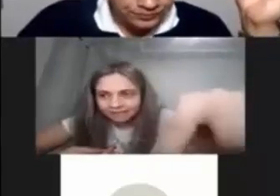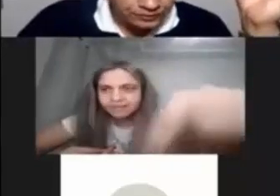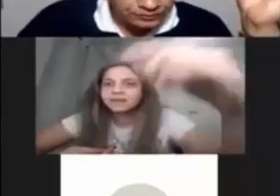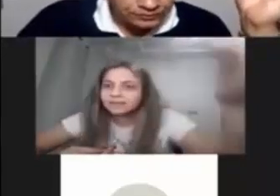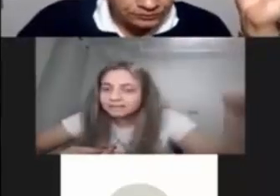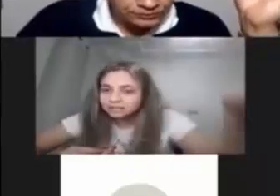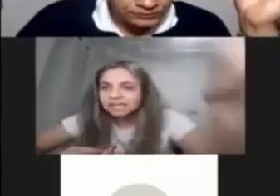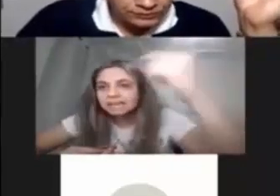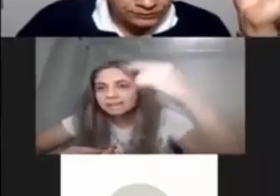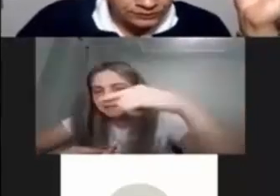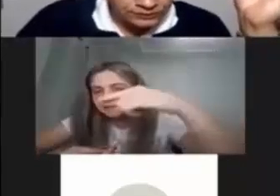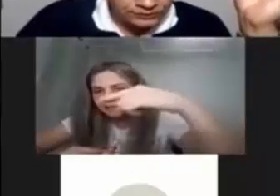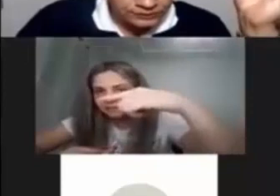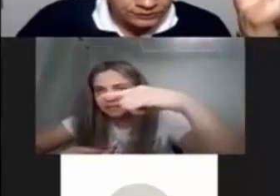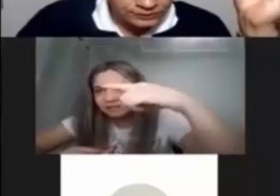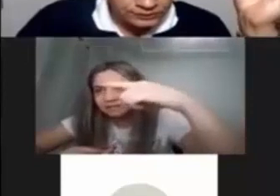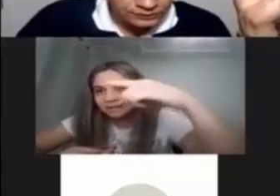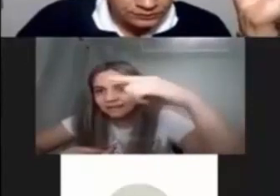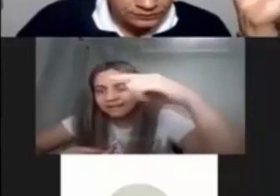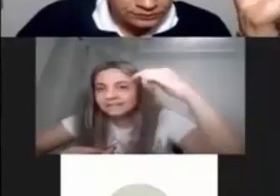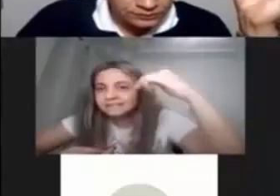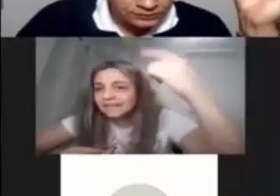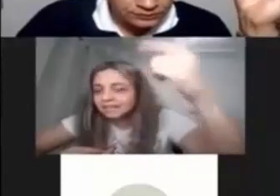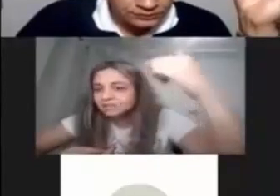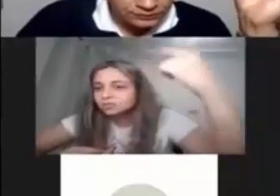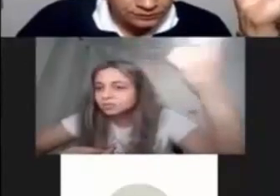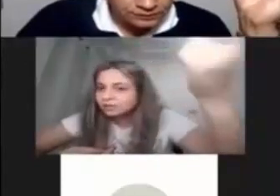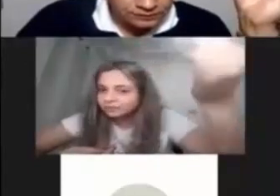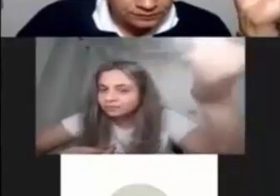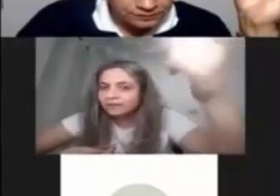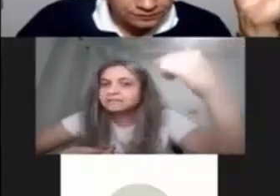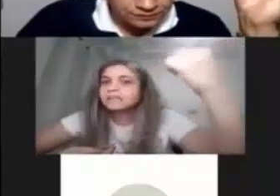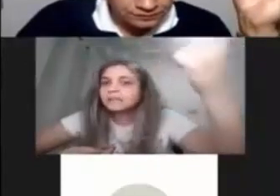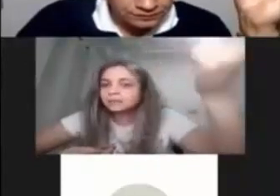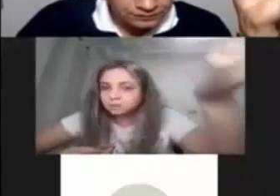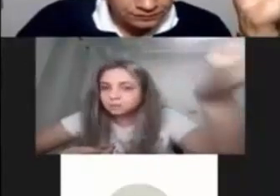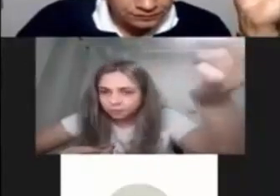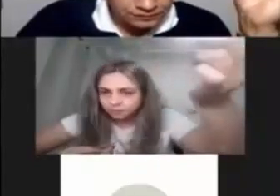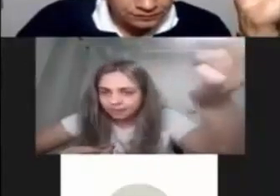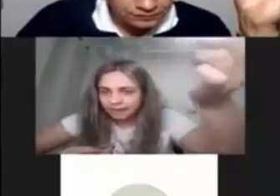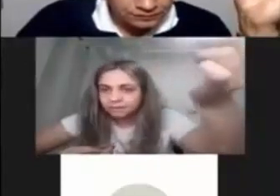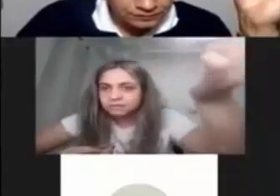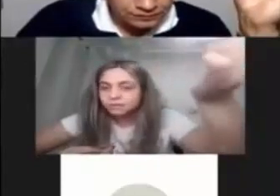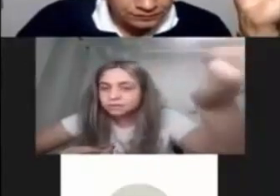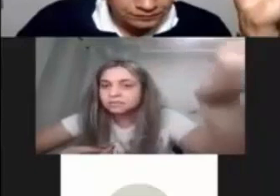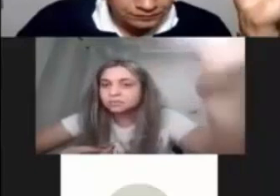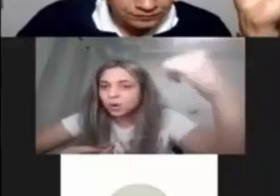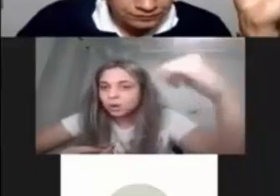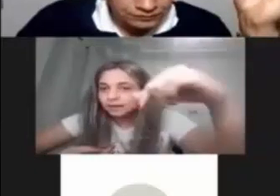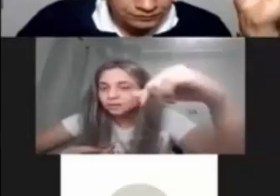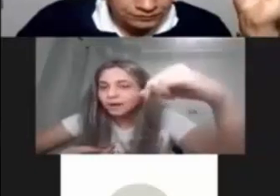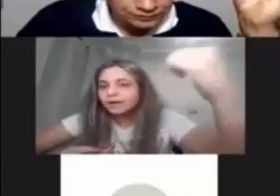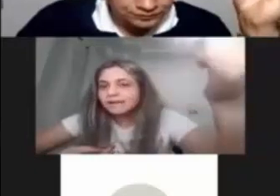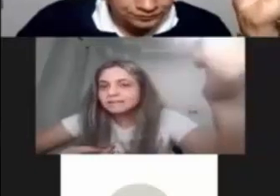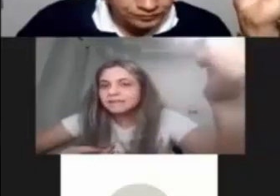estava, ele tinha lembrança da vida dele terreno. Ele está ciente do que ele fez, dos próprios pecados. Inclusive, um